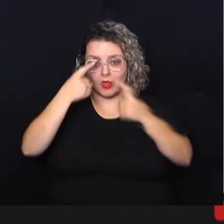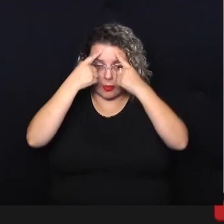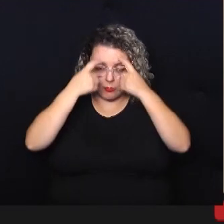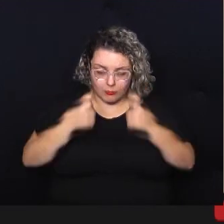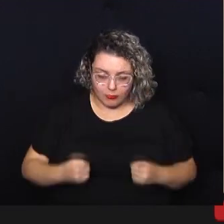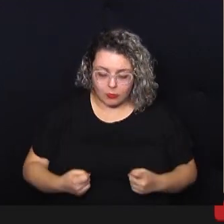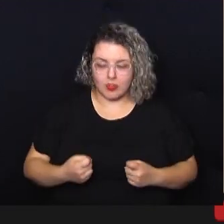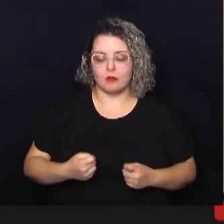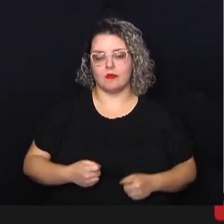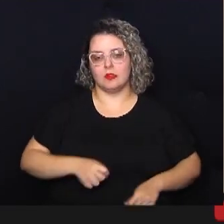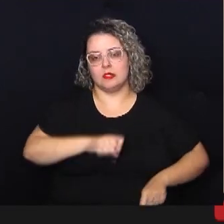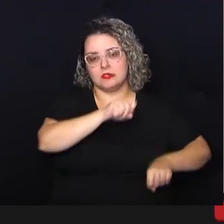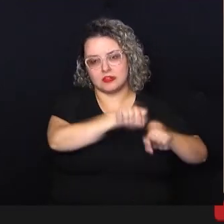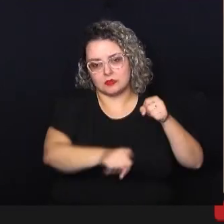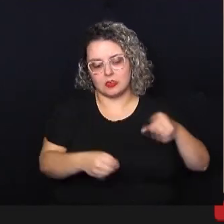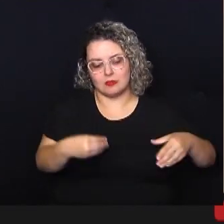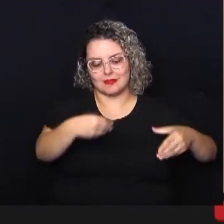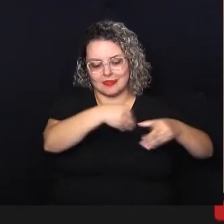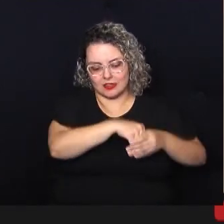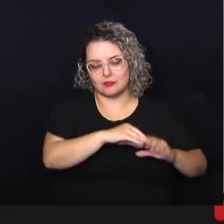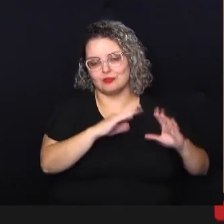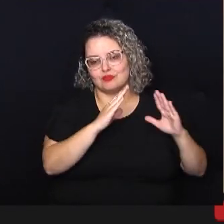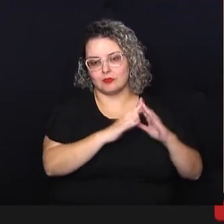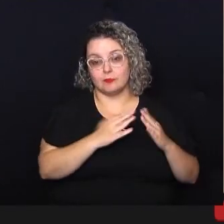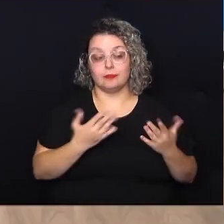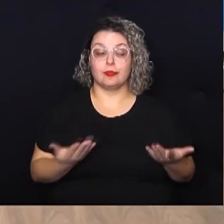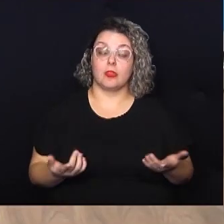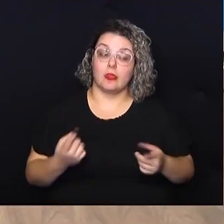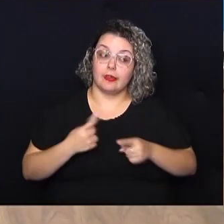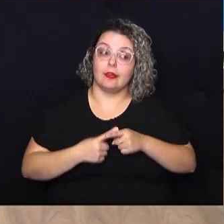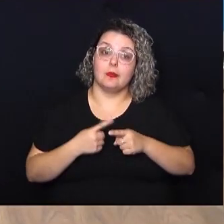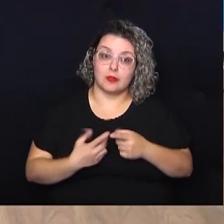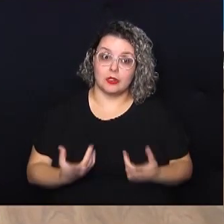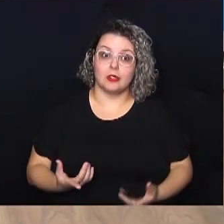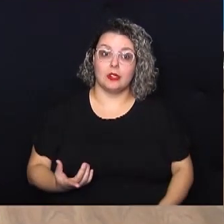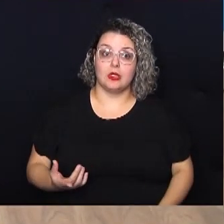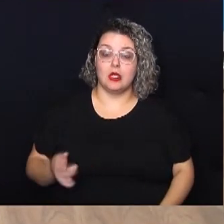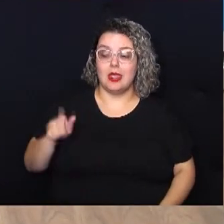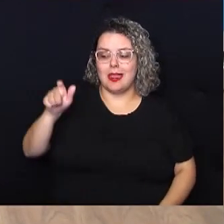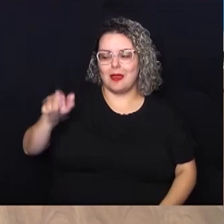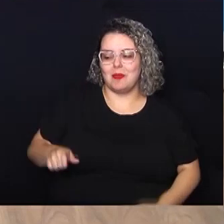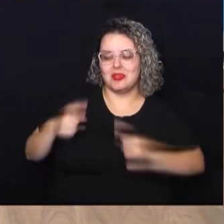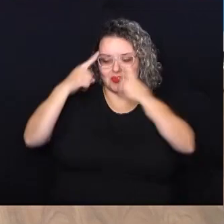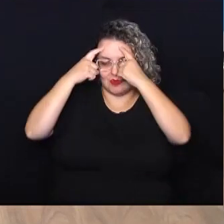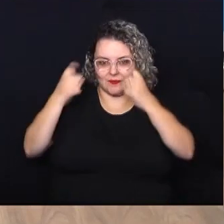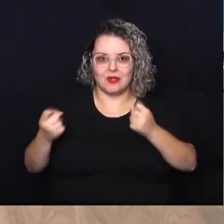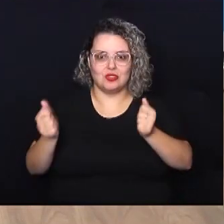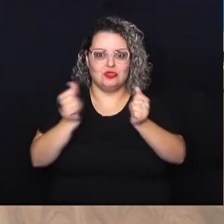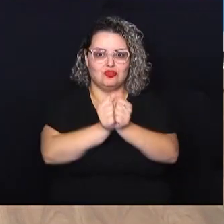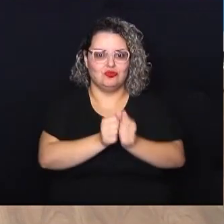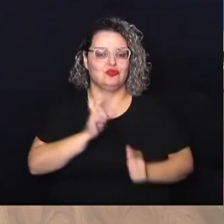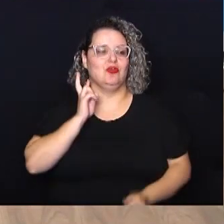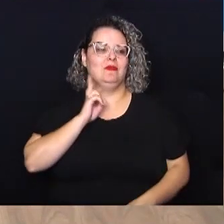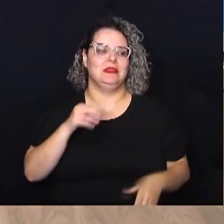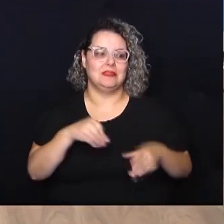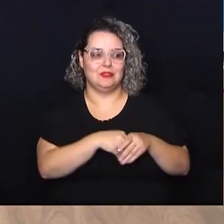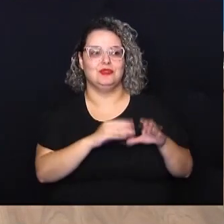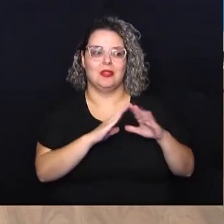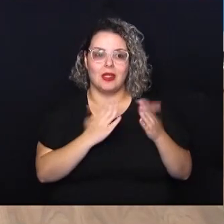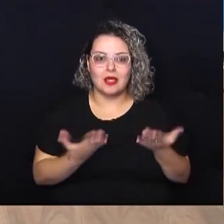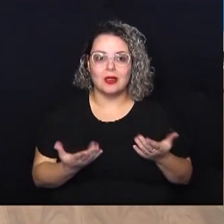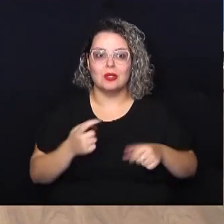sexual. Até porque daí o agressor ele ficava junto com a vítima dentro de casa, né? Então, no momento